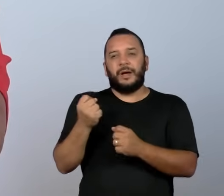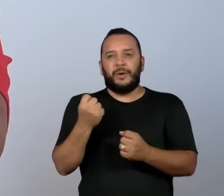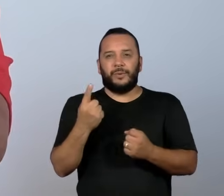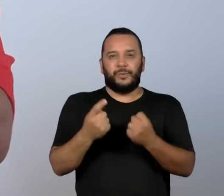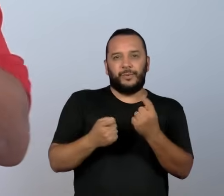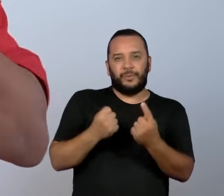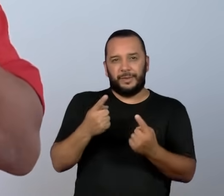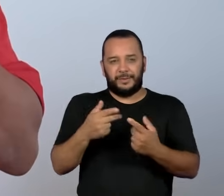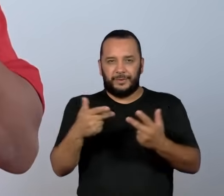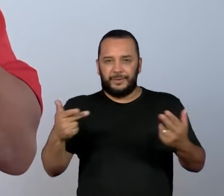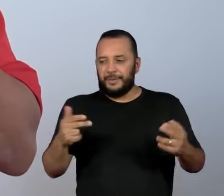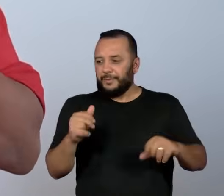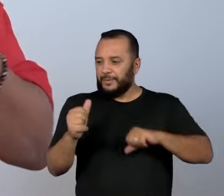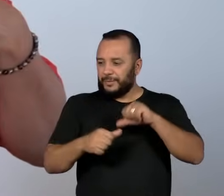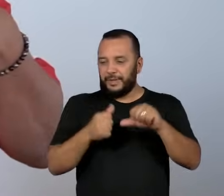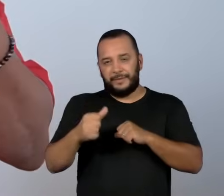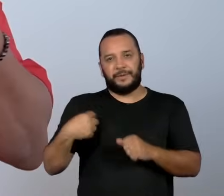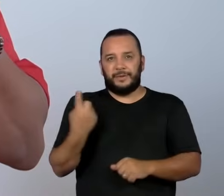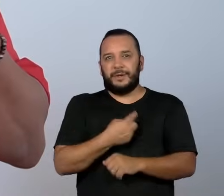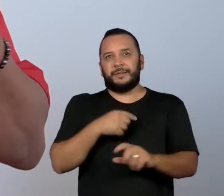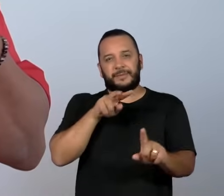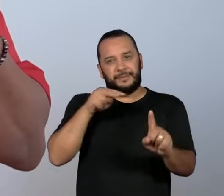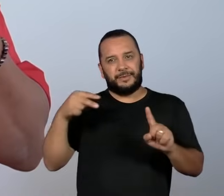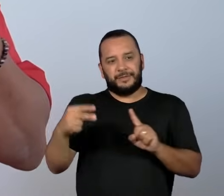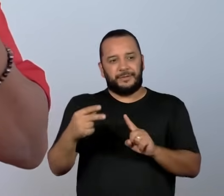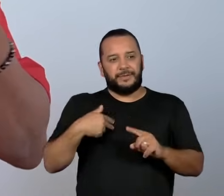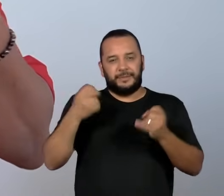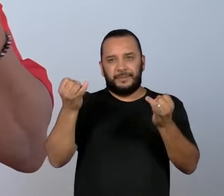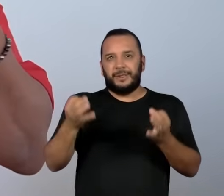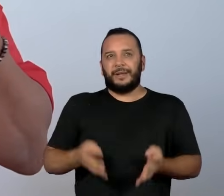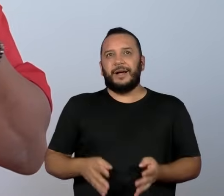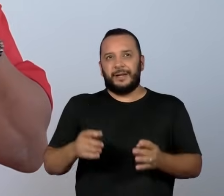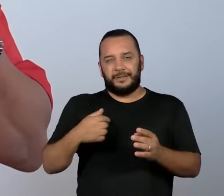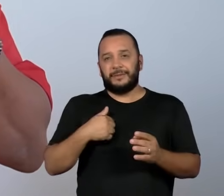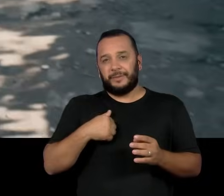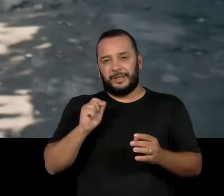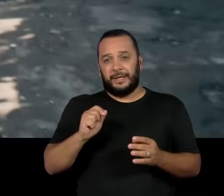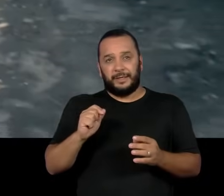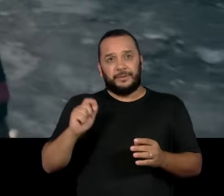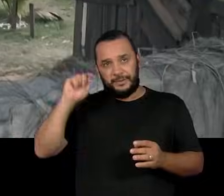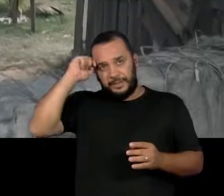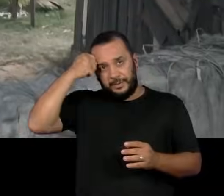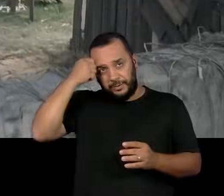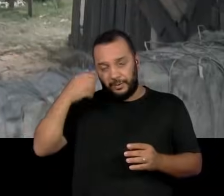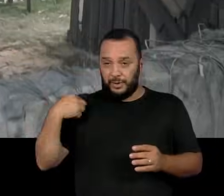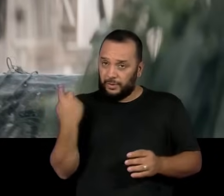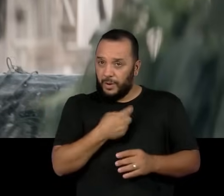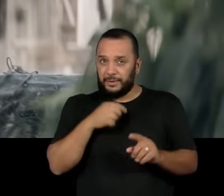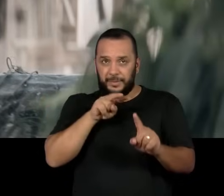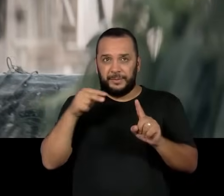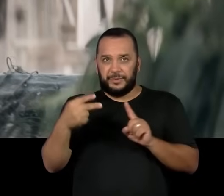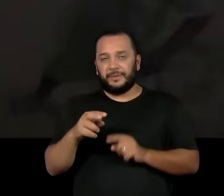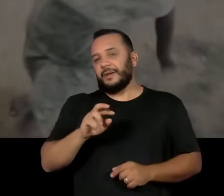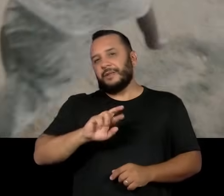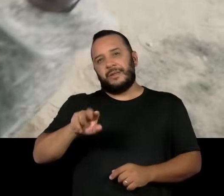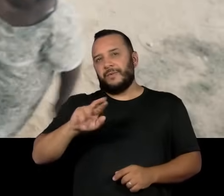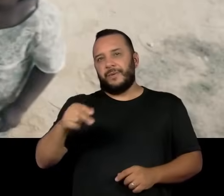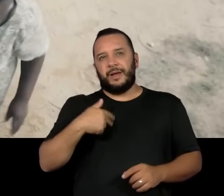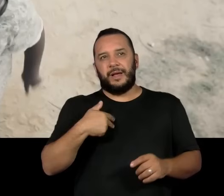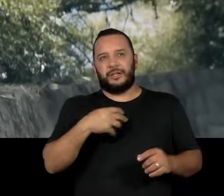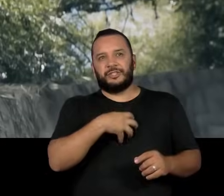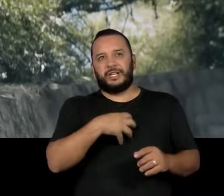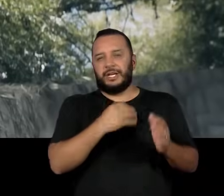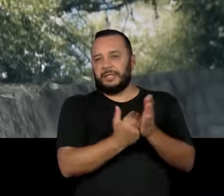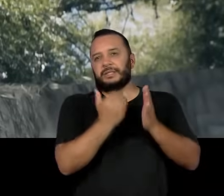coisas fossem mudadas do nosso ponto de vista, para que a gente falasse dos nossos heróis com o nosso olhar, não com o jeito estereotipado que